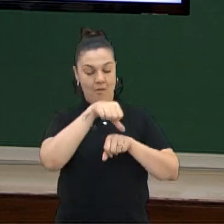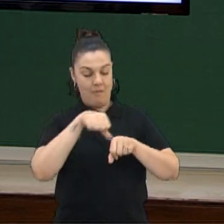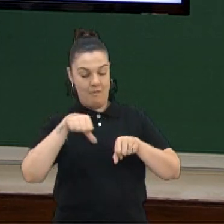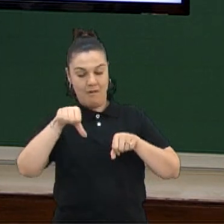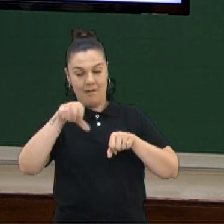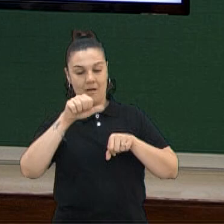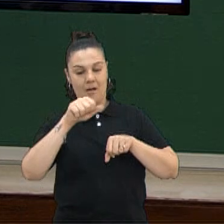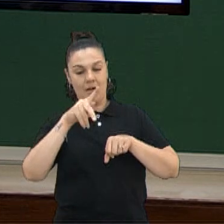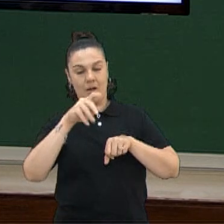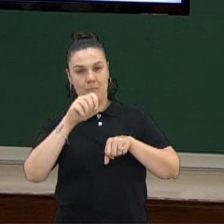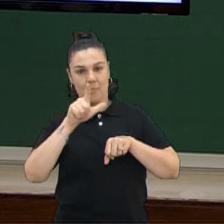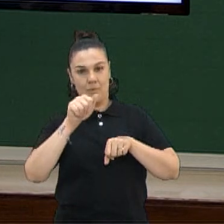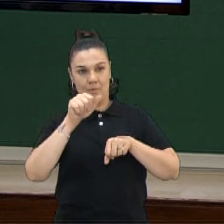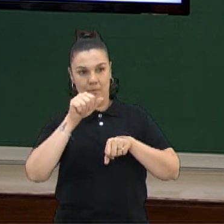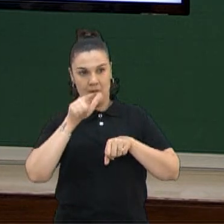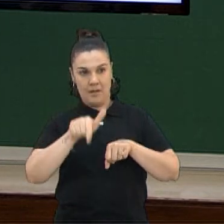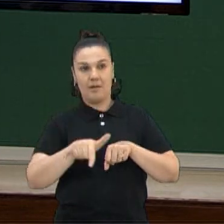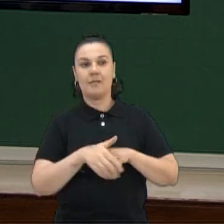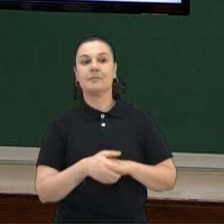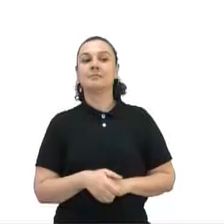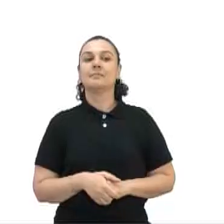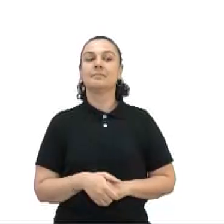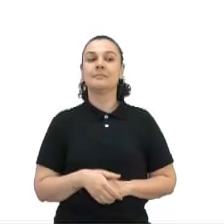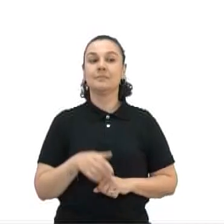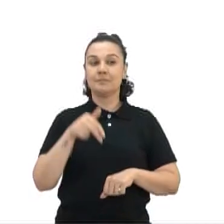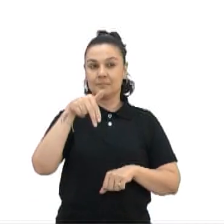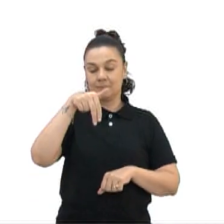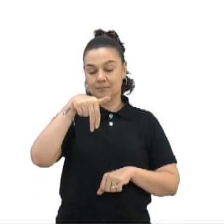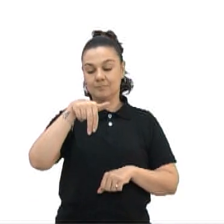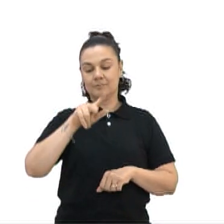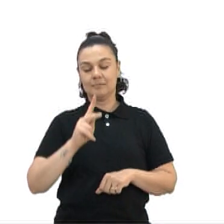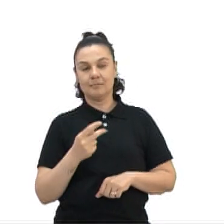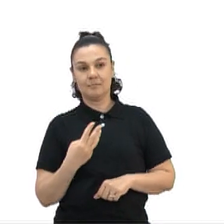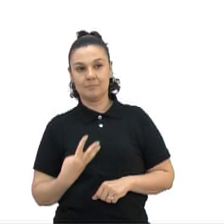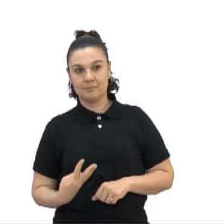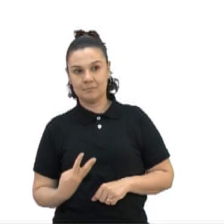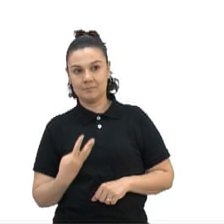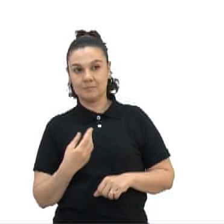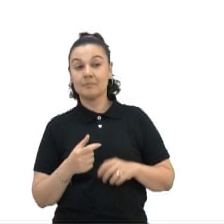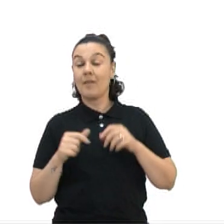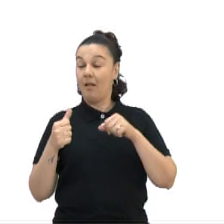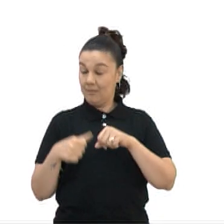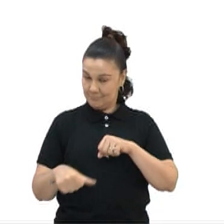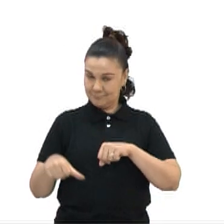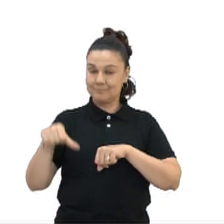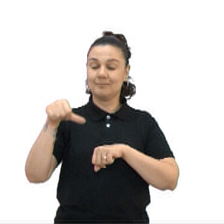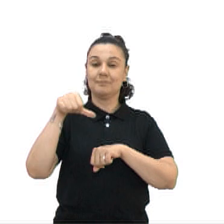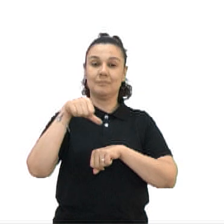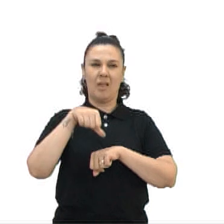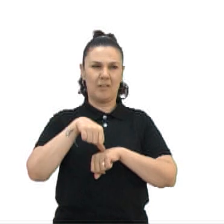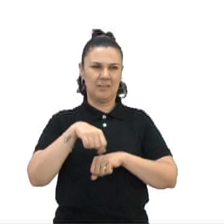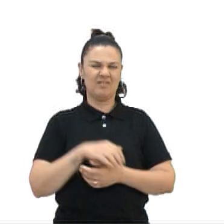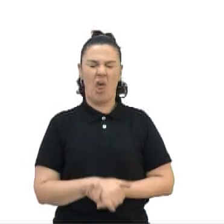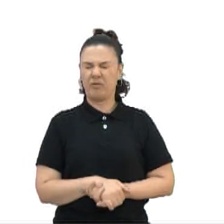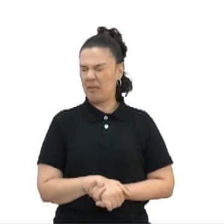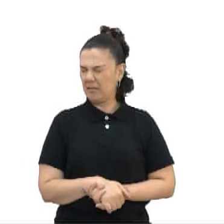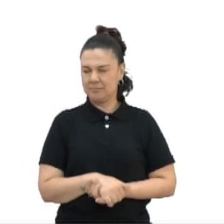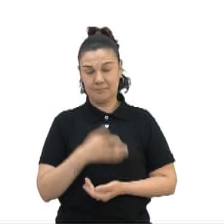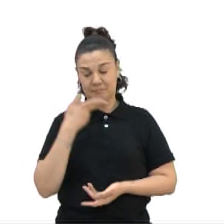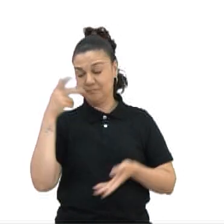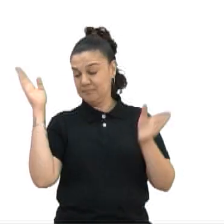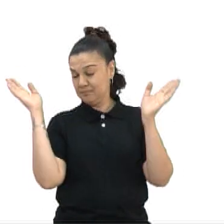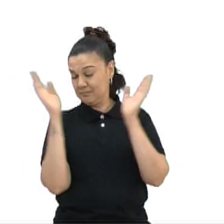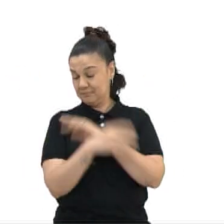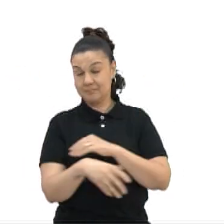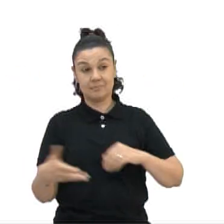apolar, né? E a amônia, que é o NH3, é uma molécula polar. Me emocionei